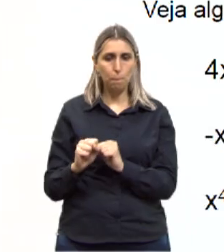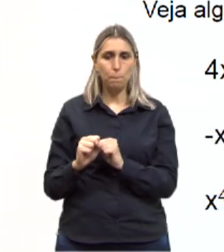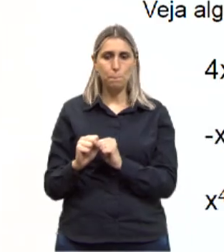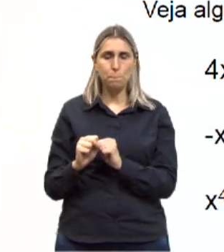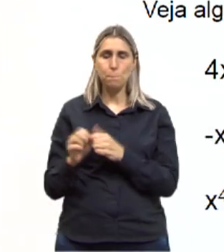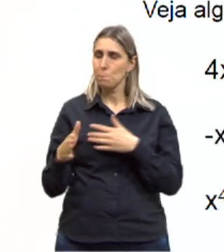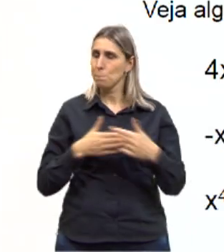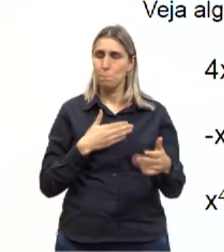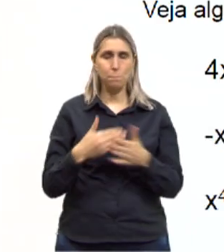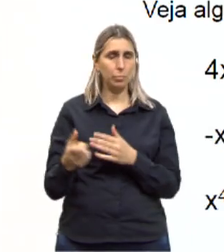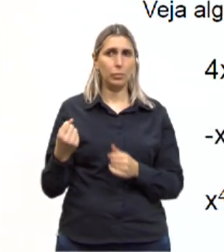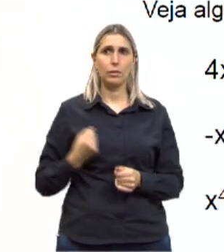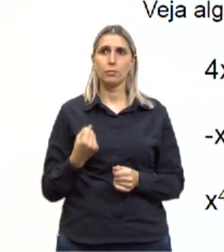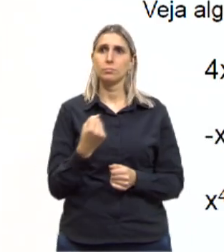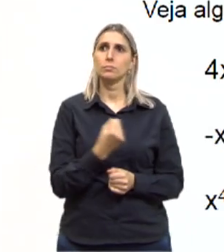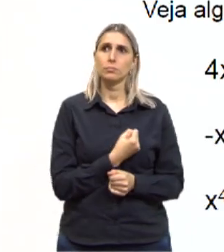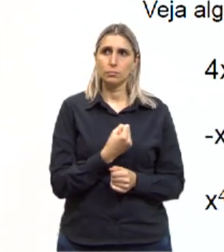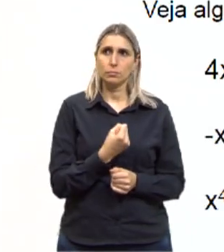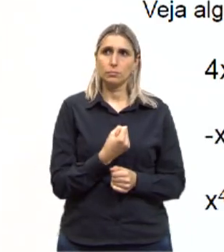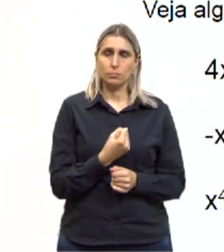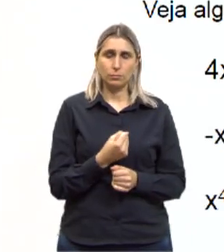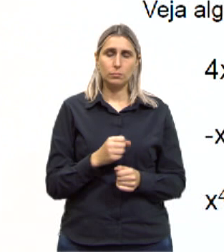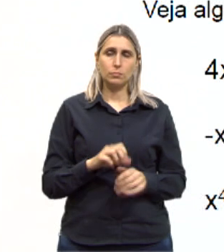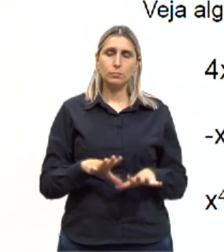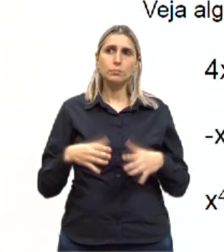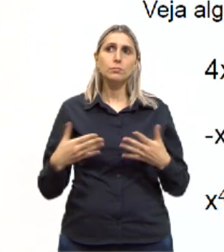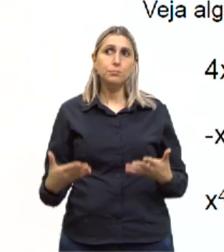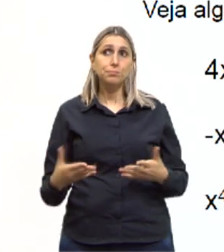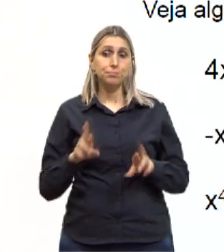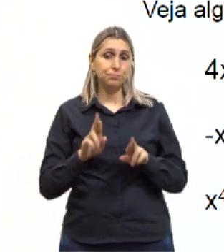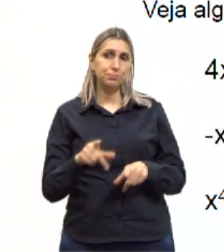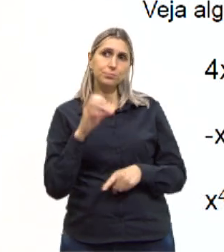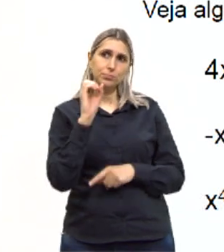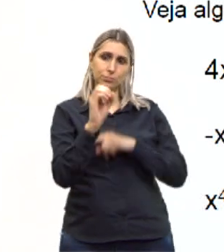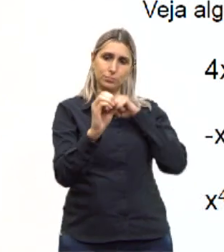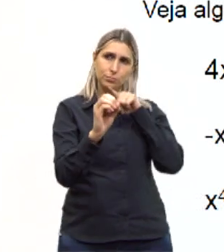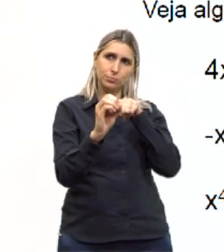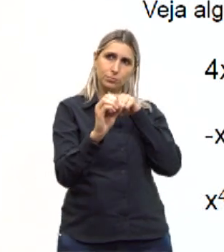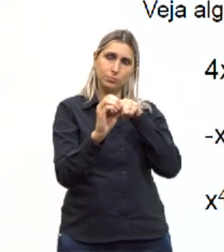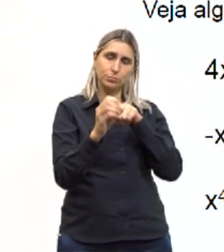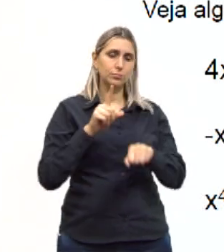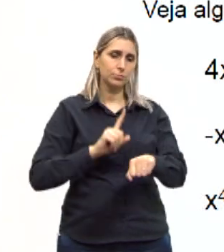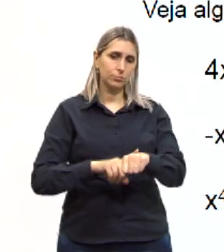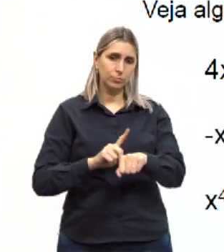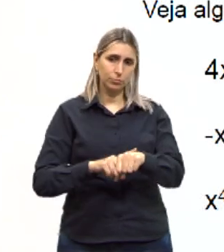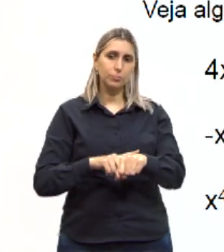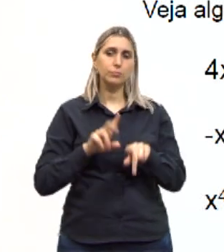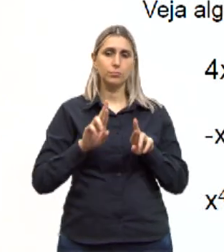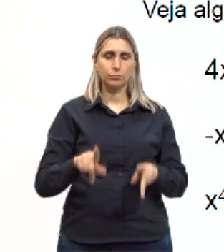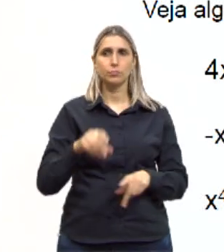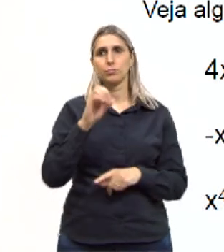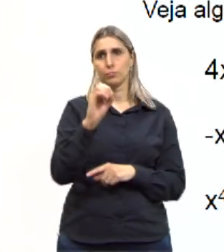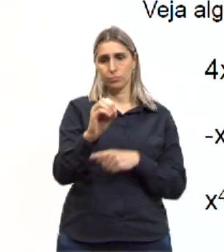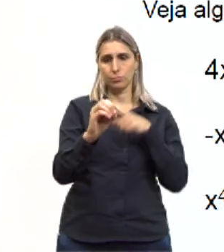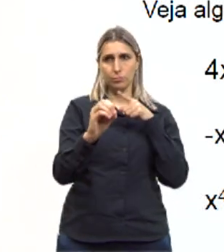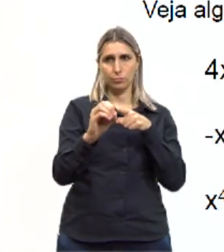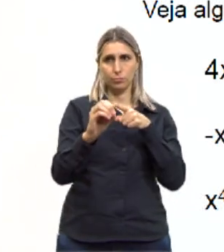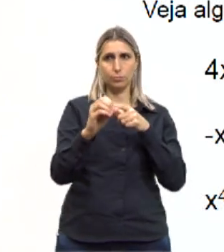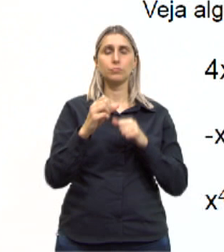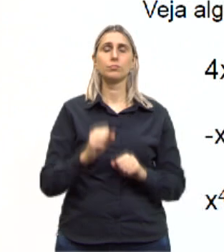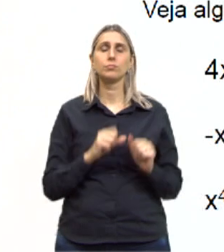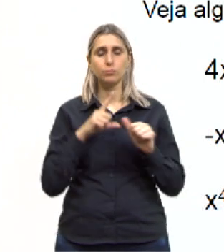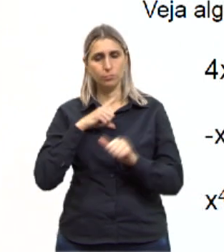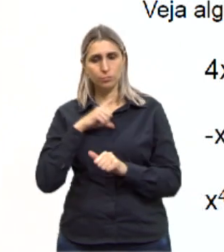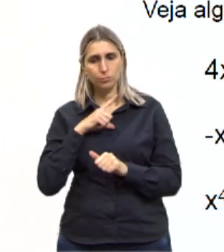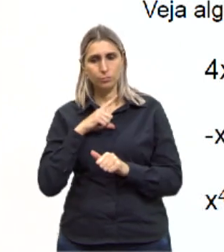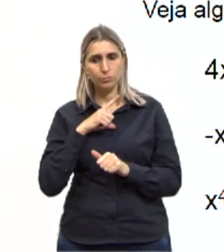assumir qualquer valor desde que seja diferente de zero, porque no momento em que ele for diferente de zero, né, eu